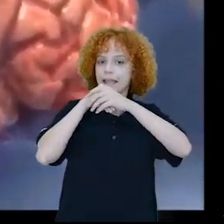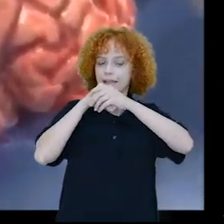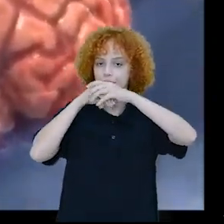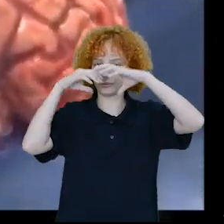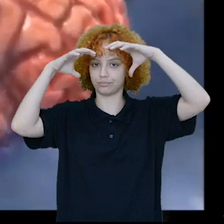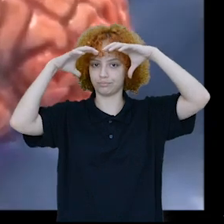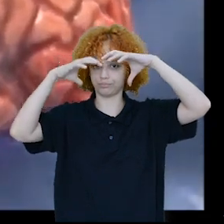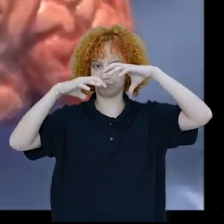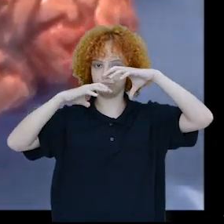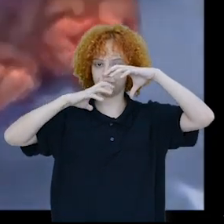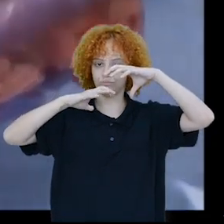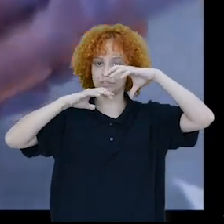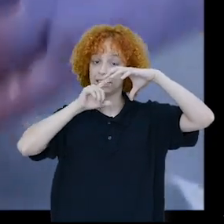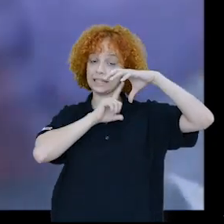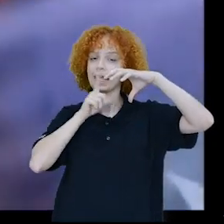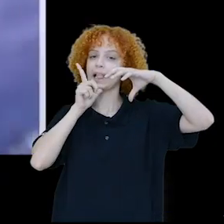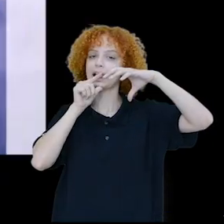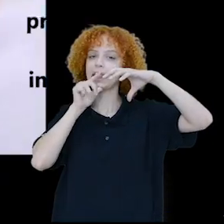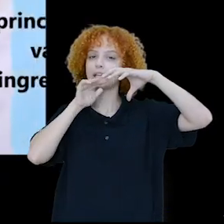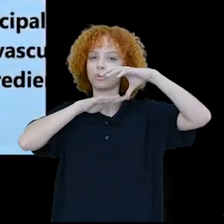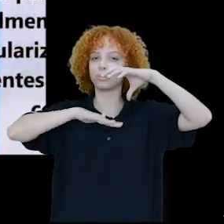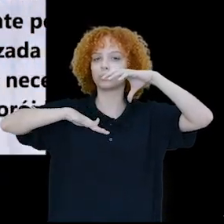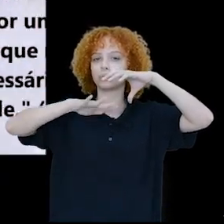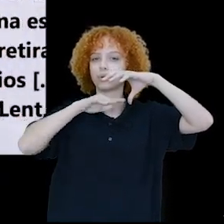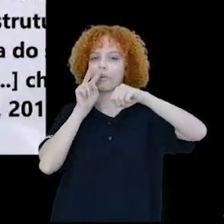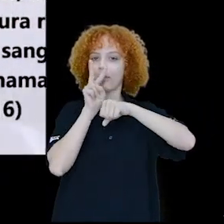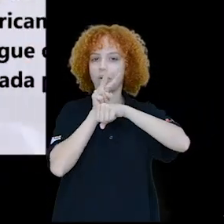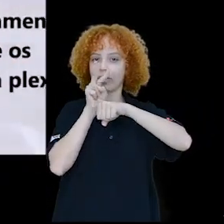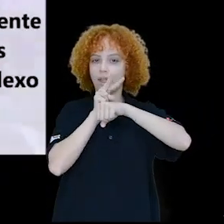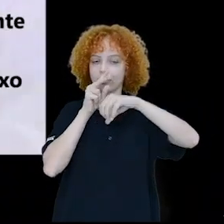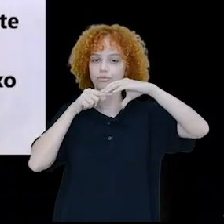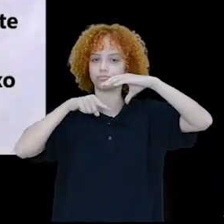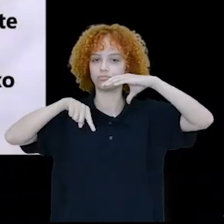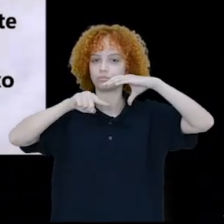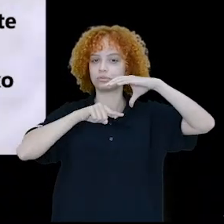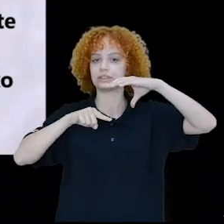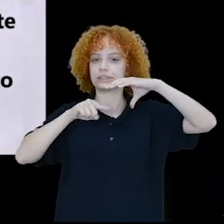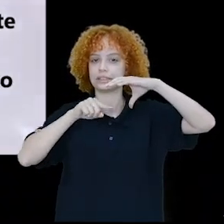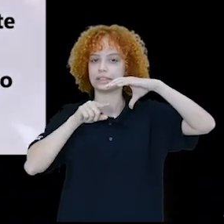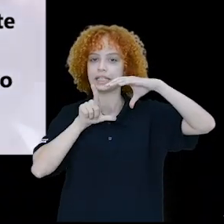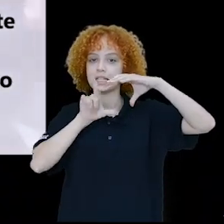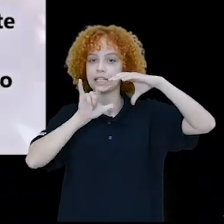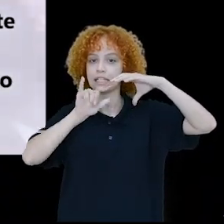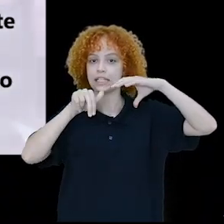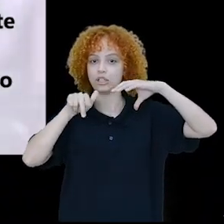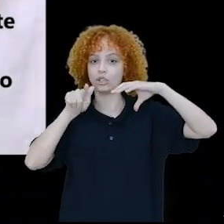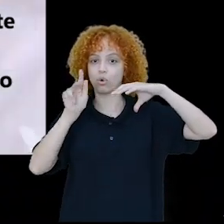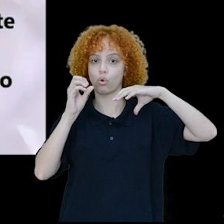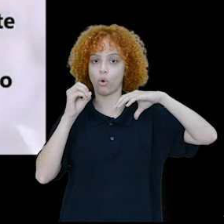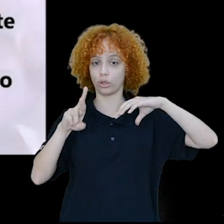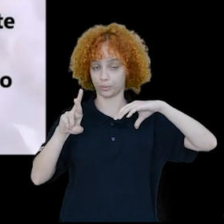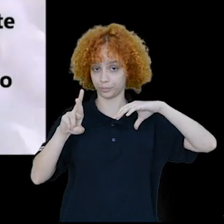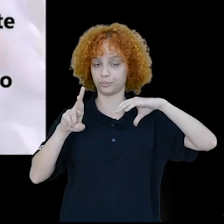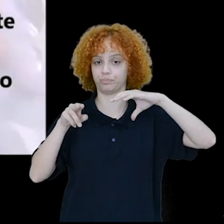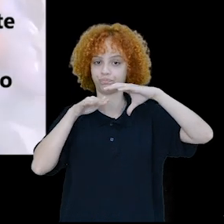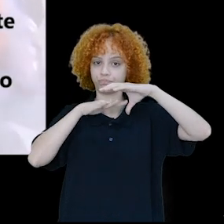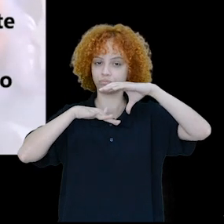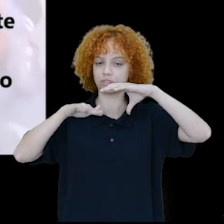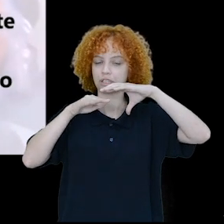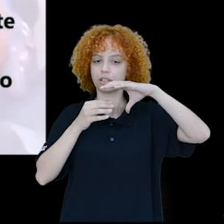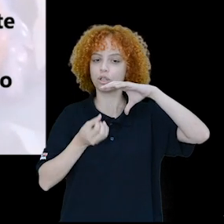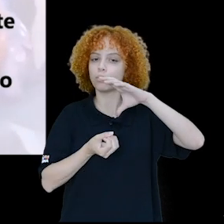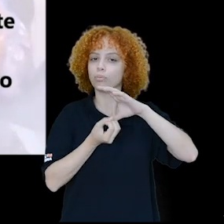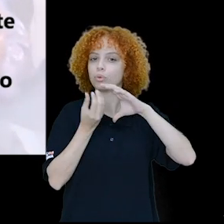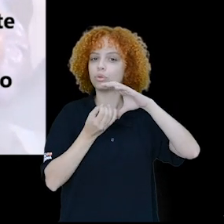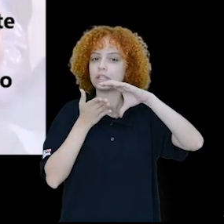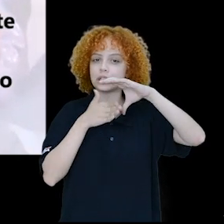contido dentro do crânio, envolto de um líquido que o protege, o líquido cefalorraquidiano, ou líquor,